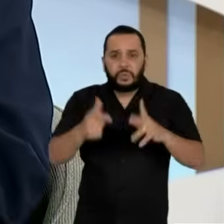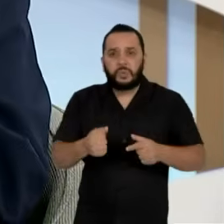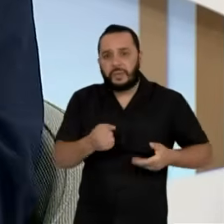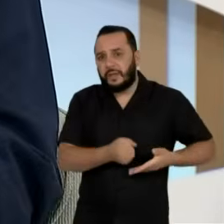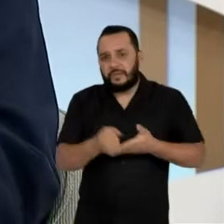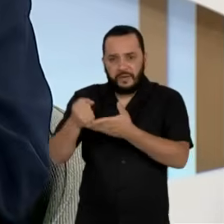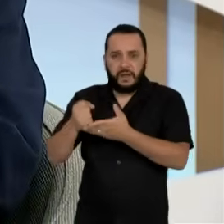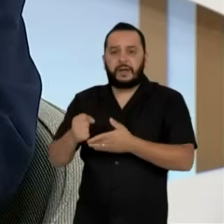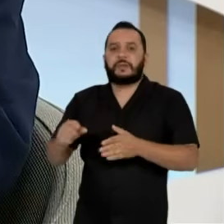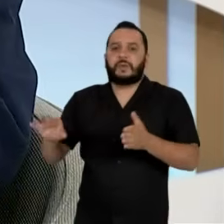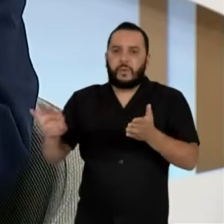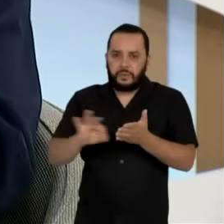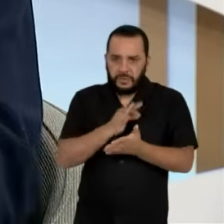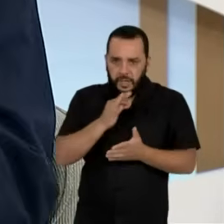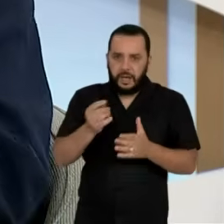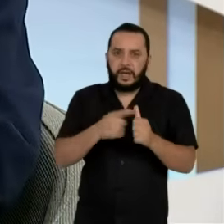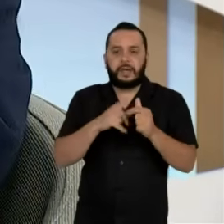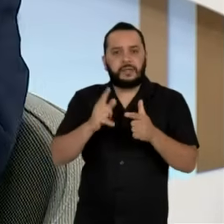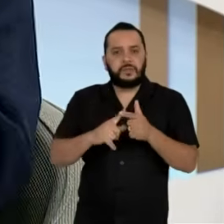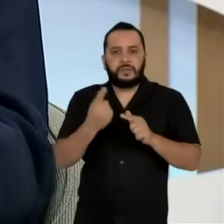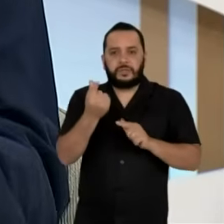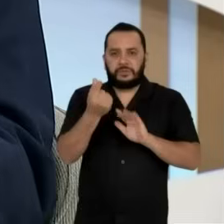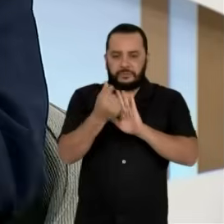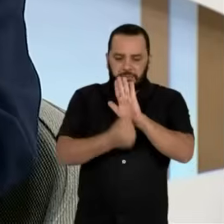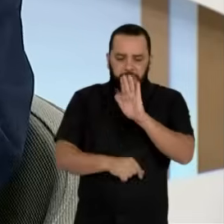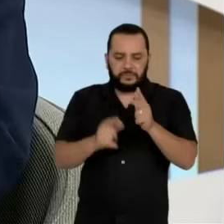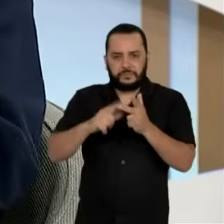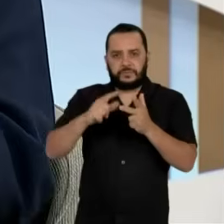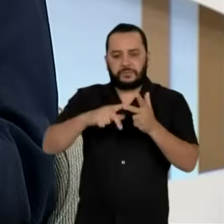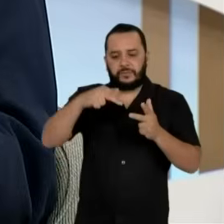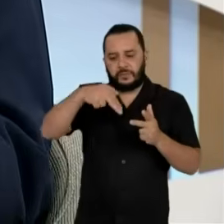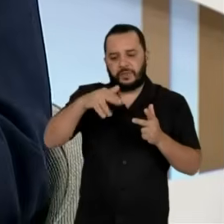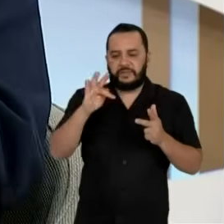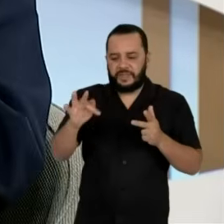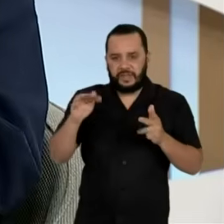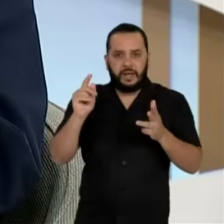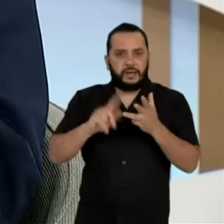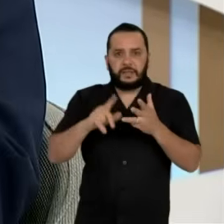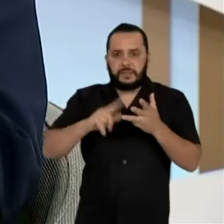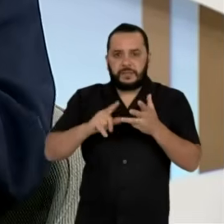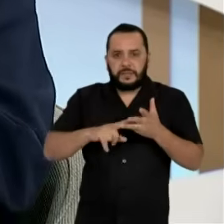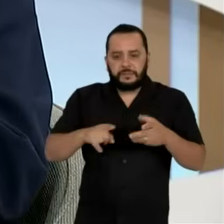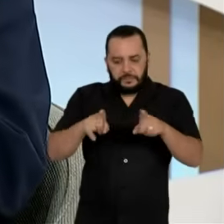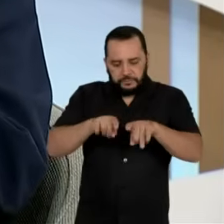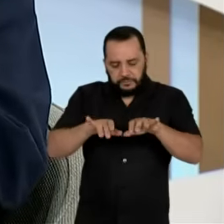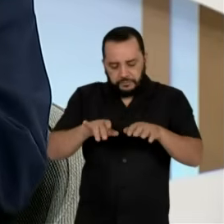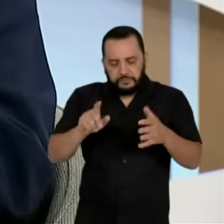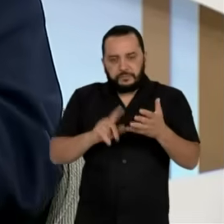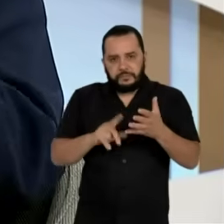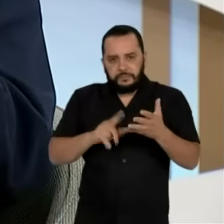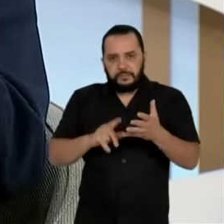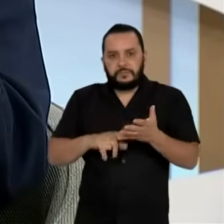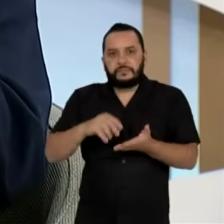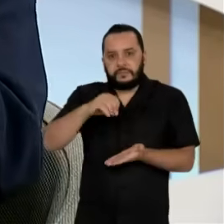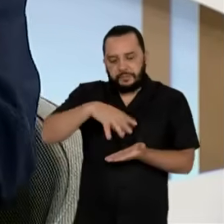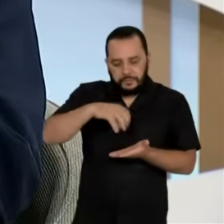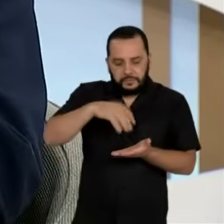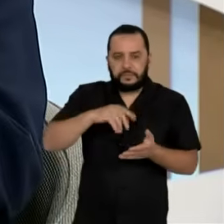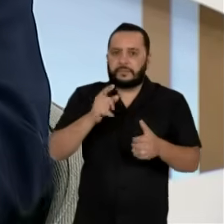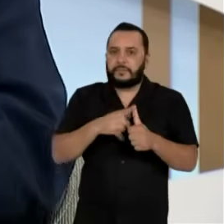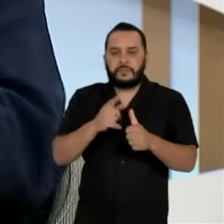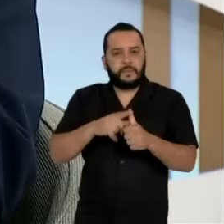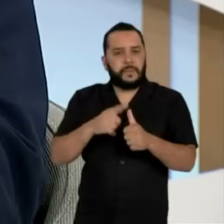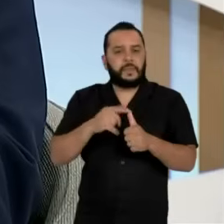os contratos, prestação de contas, notas fiscais originais, os computadores, os backups, as